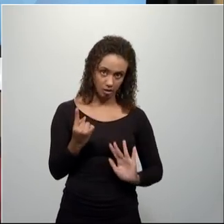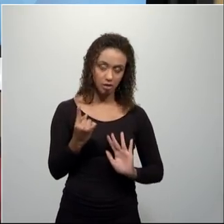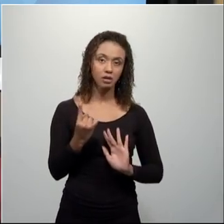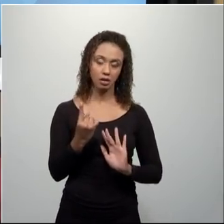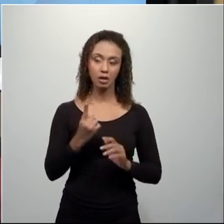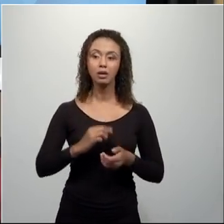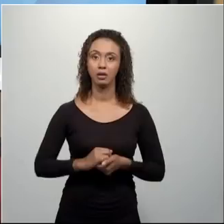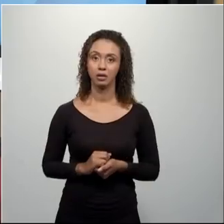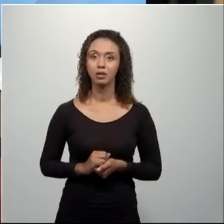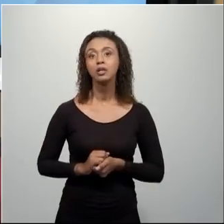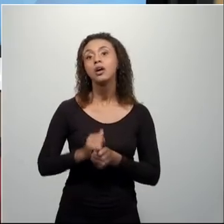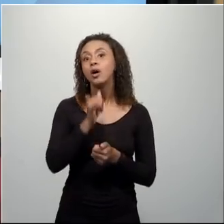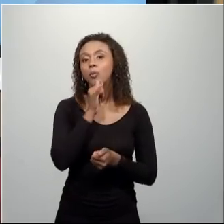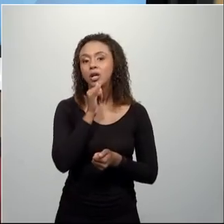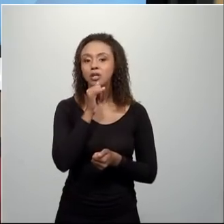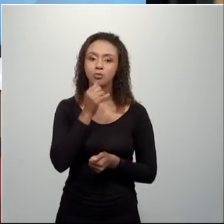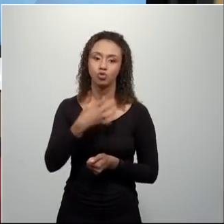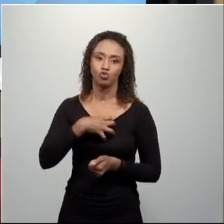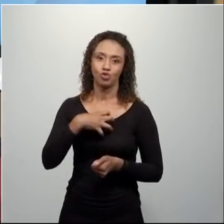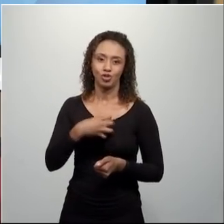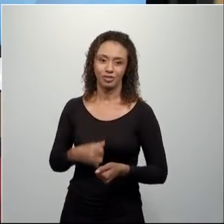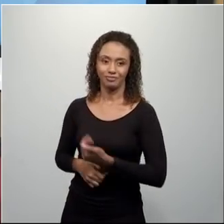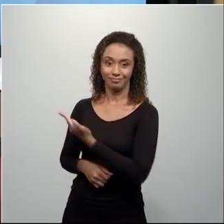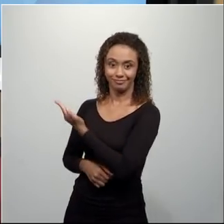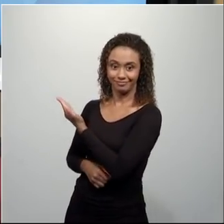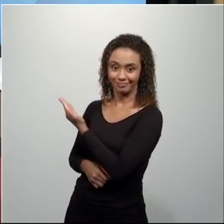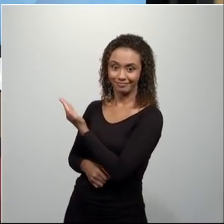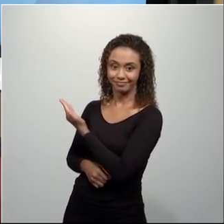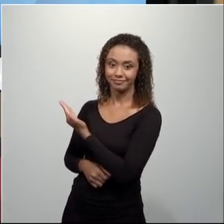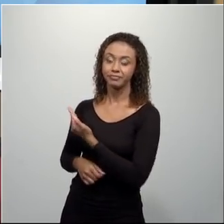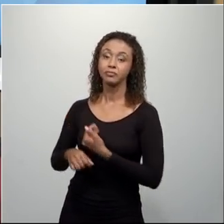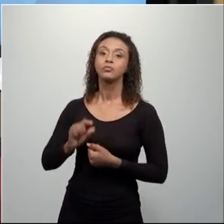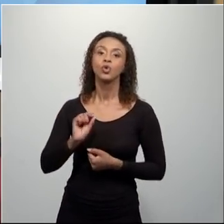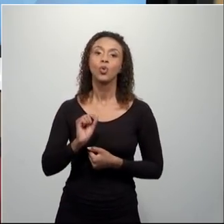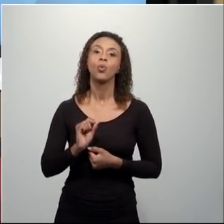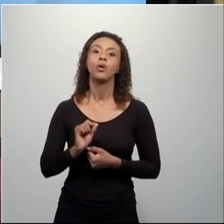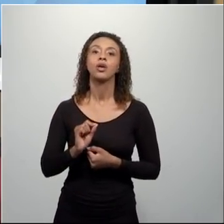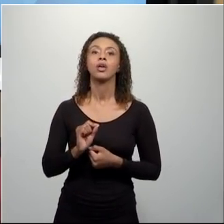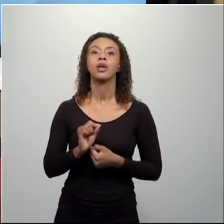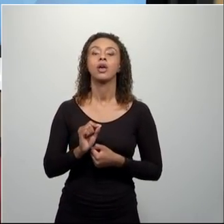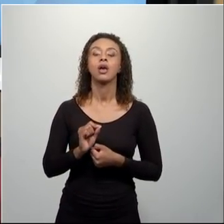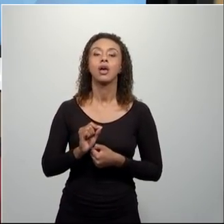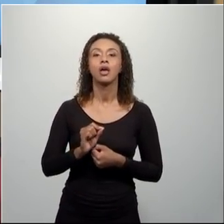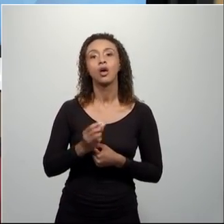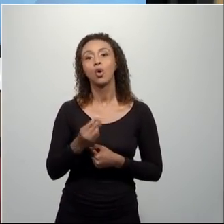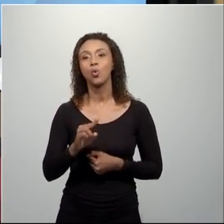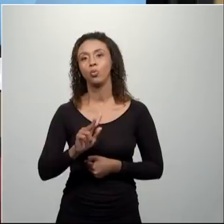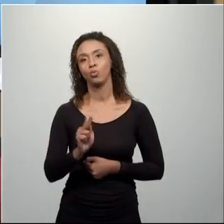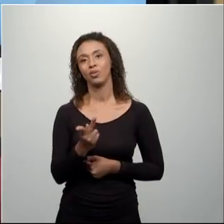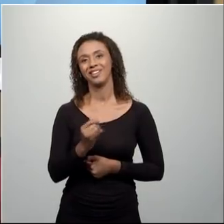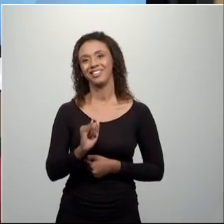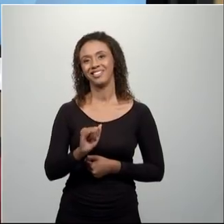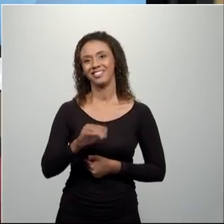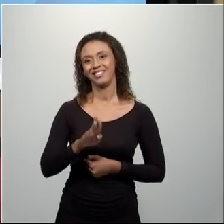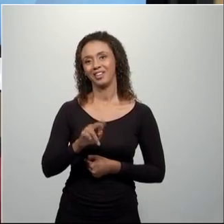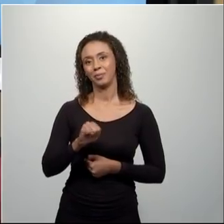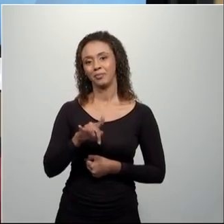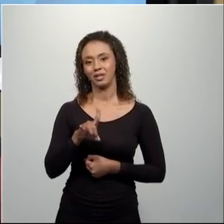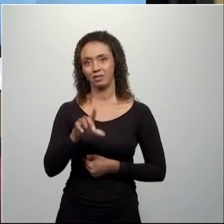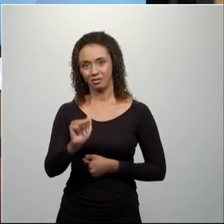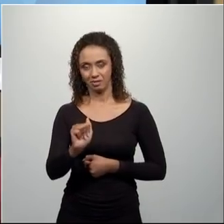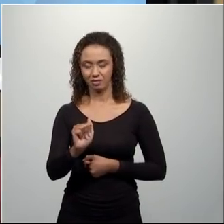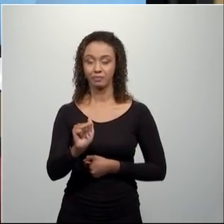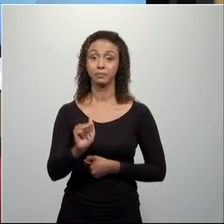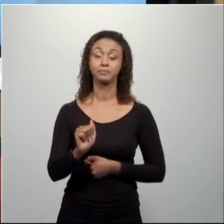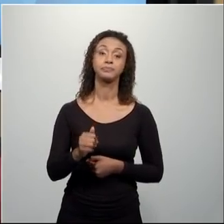aí tem esse tipo de arquitetura conservador ou se ele é ou também chamada de híbrida descentralizada e uma terceira